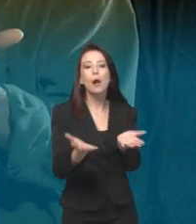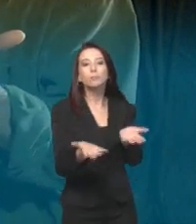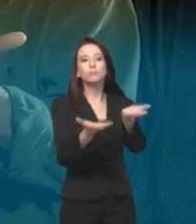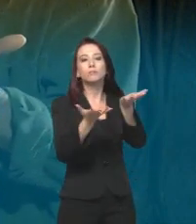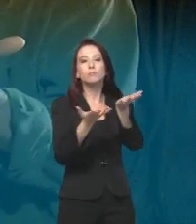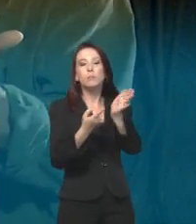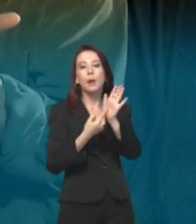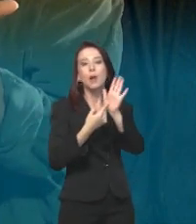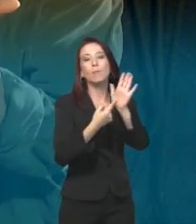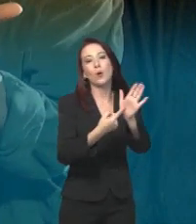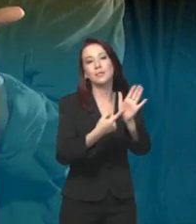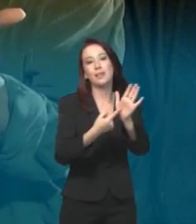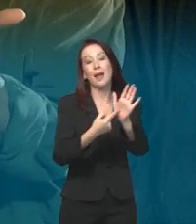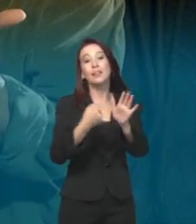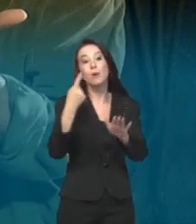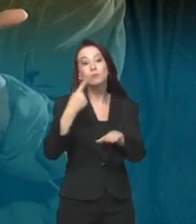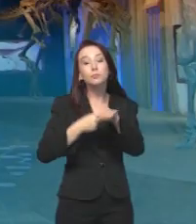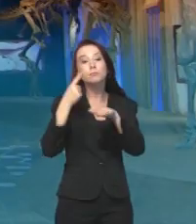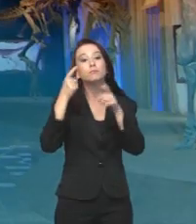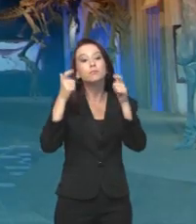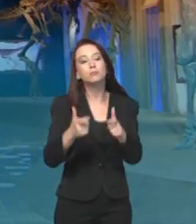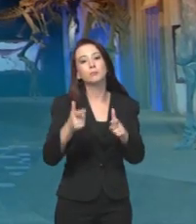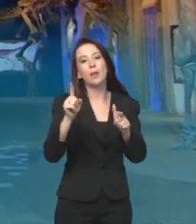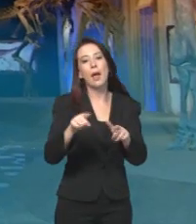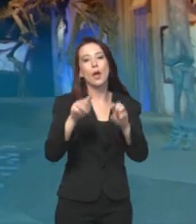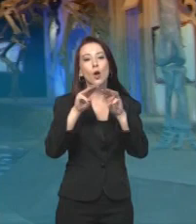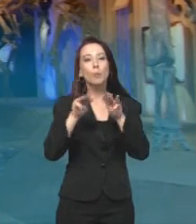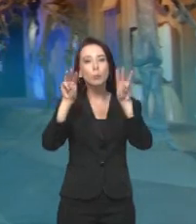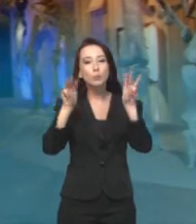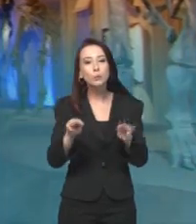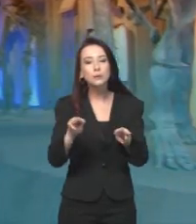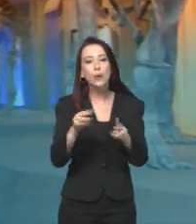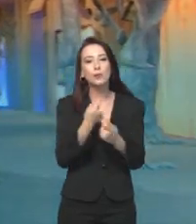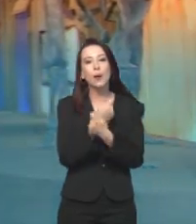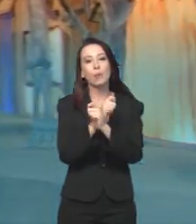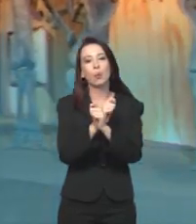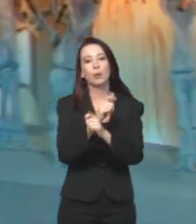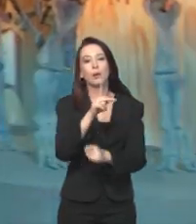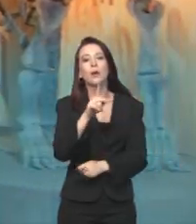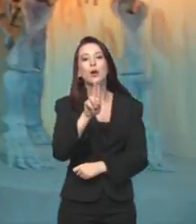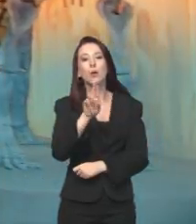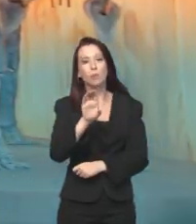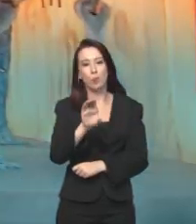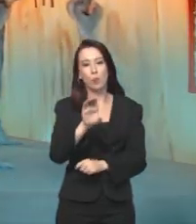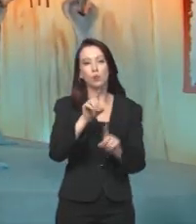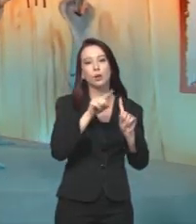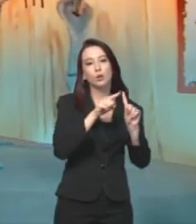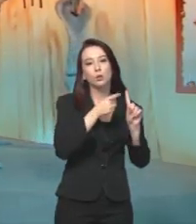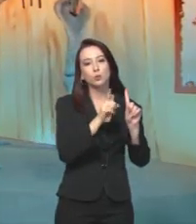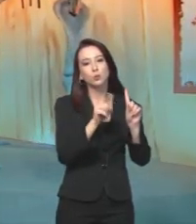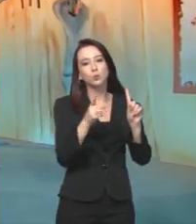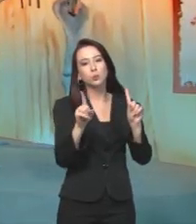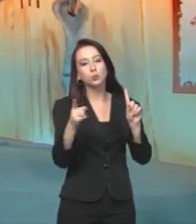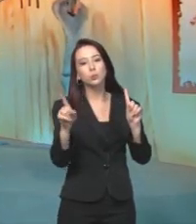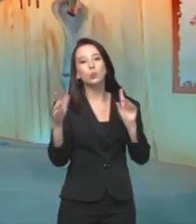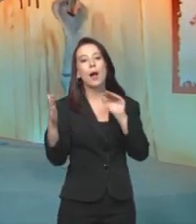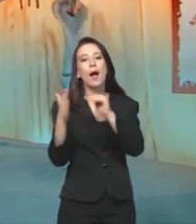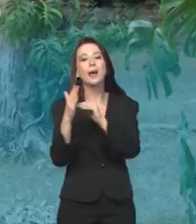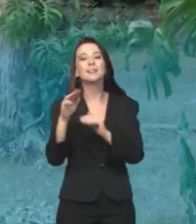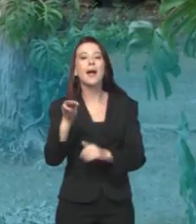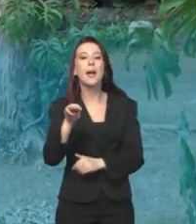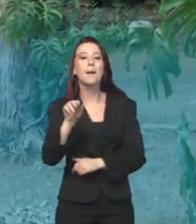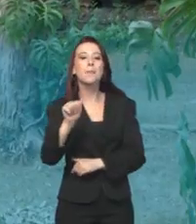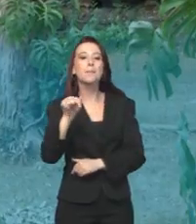riquezas em evidência. Então, o ponto zero é o Museu da PUC e o ponto final é